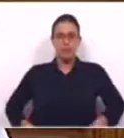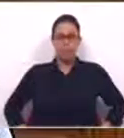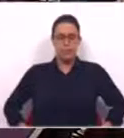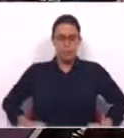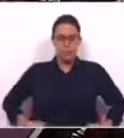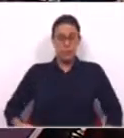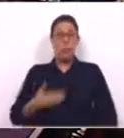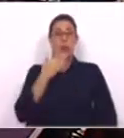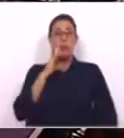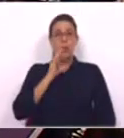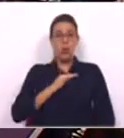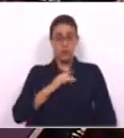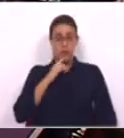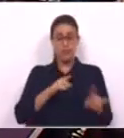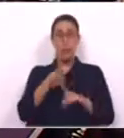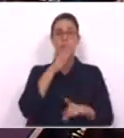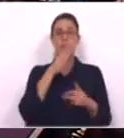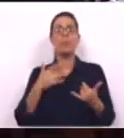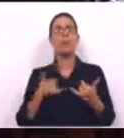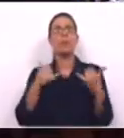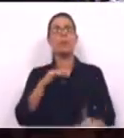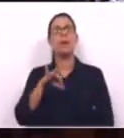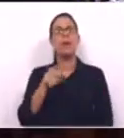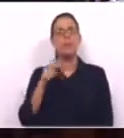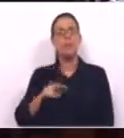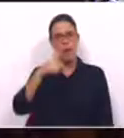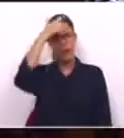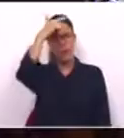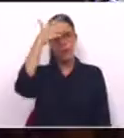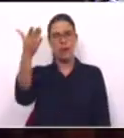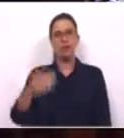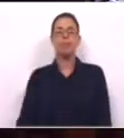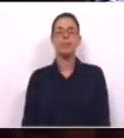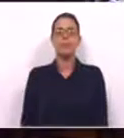muito obrigada senhora deputada e agora pelo Pan Senor Deputado André Silva